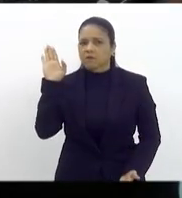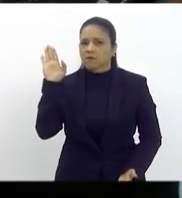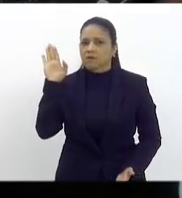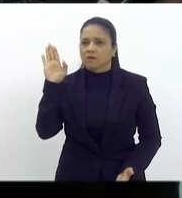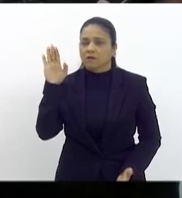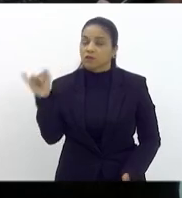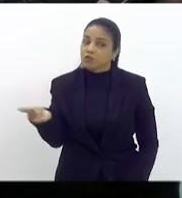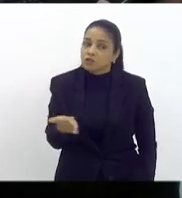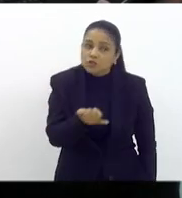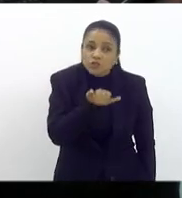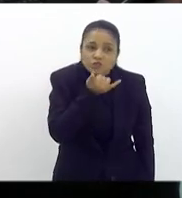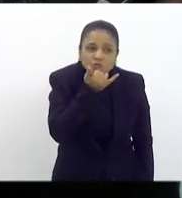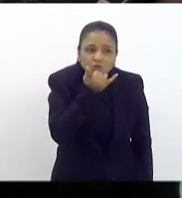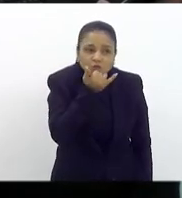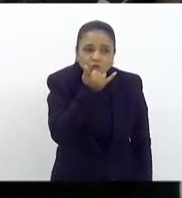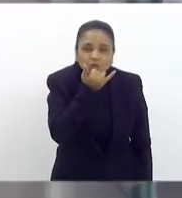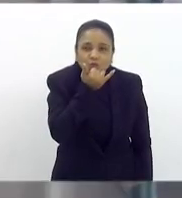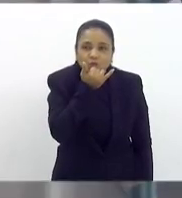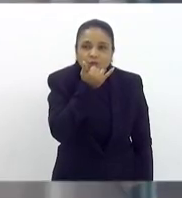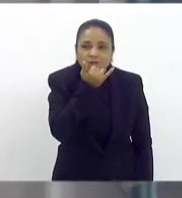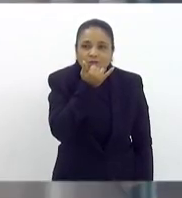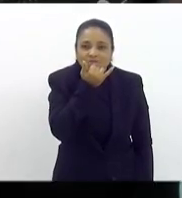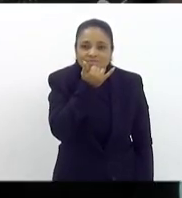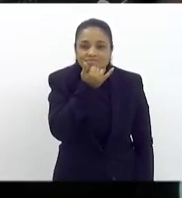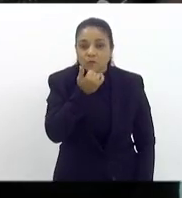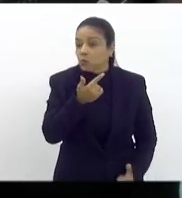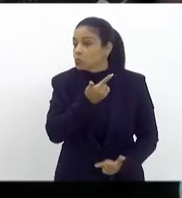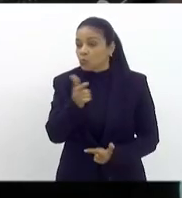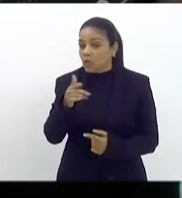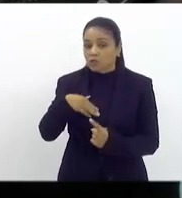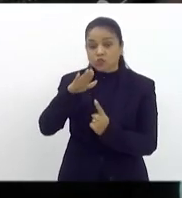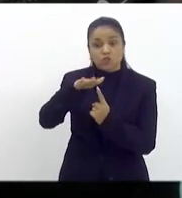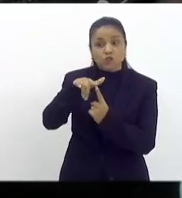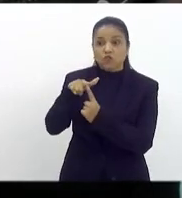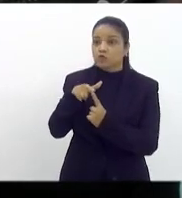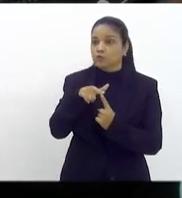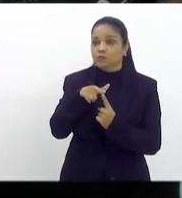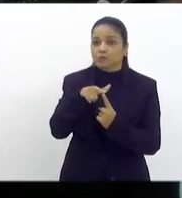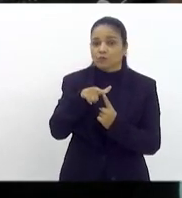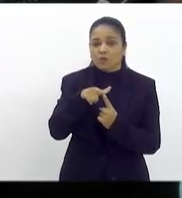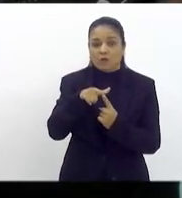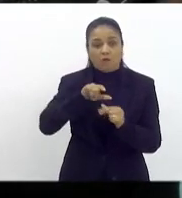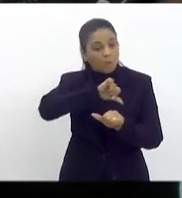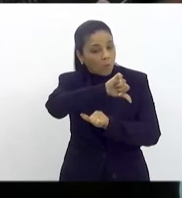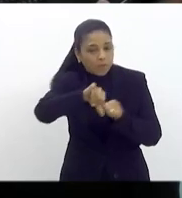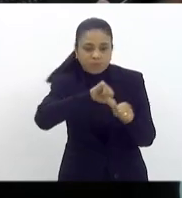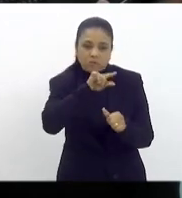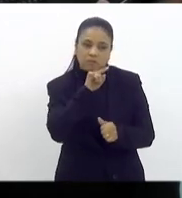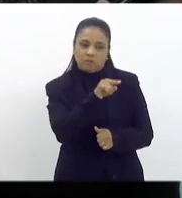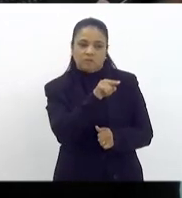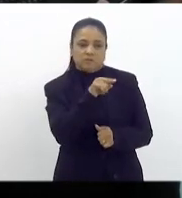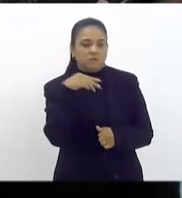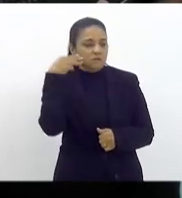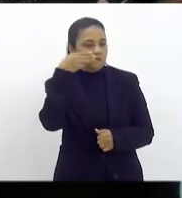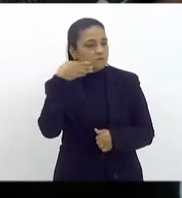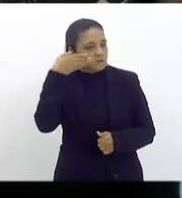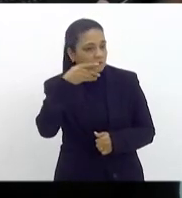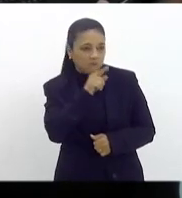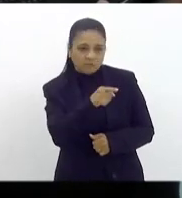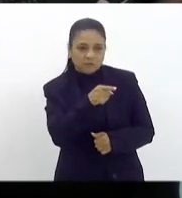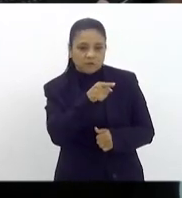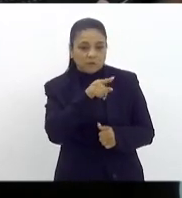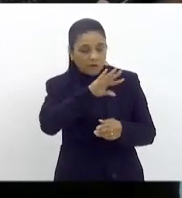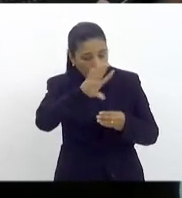Desculpe... Porque não há outro tipo... Não quero retorquir Vossa Excelência. Apenas gostaria de